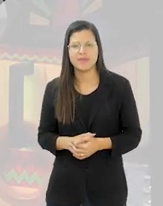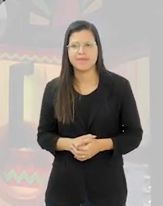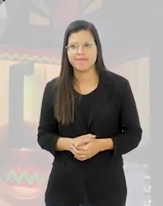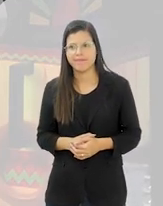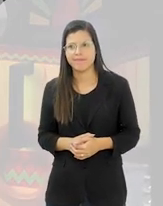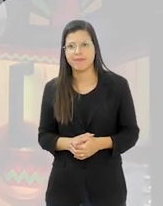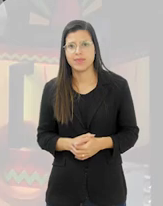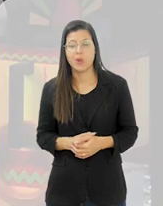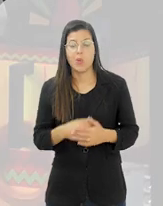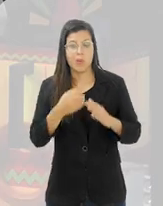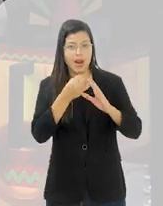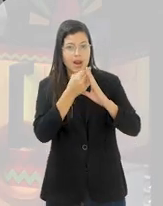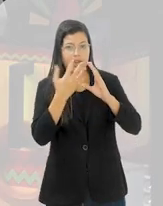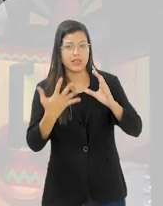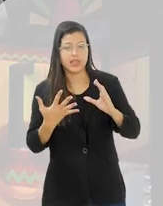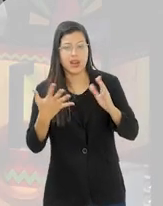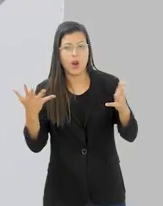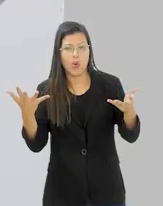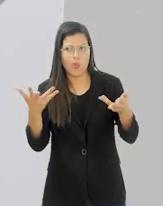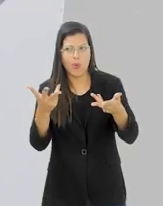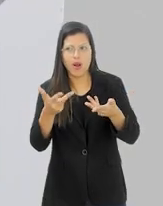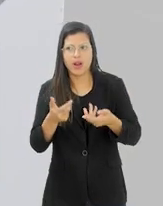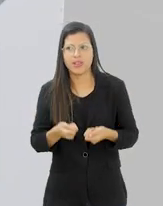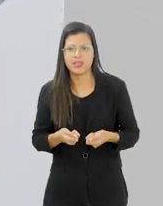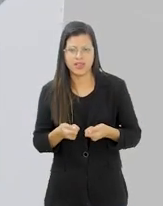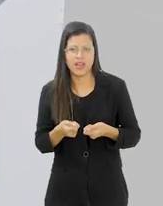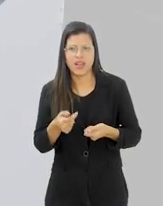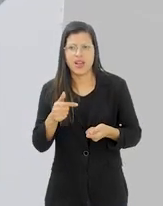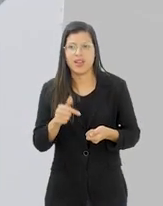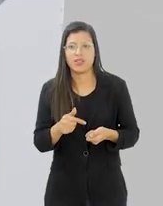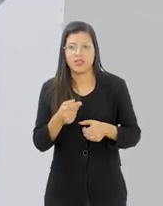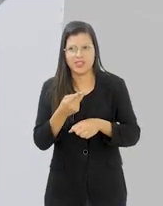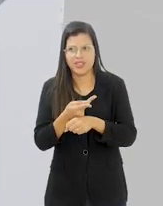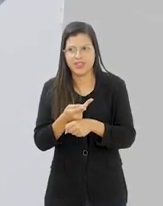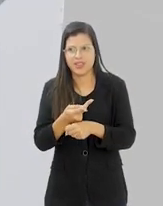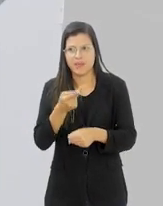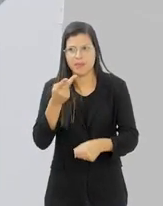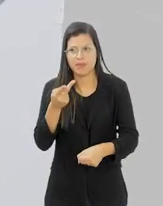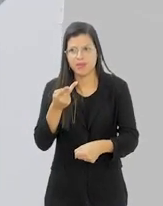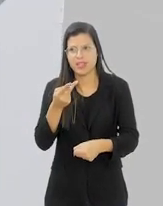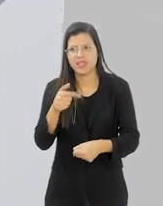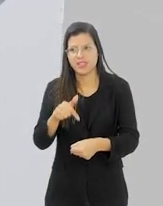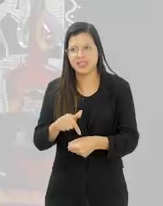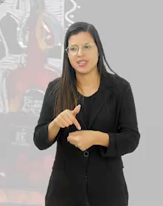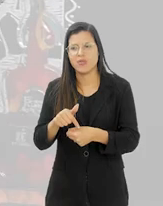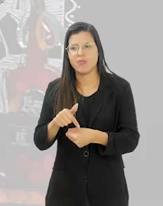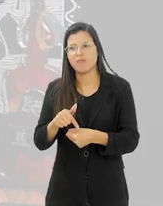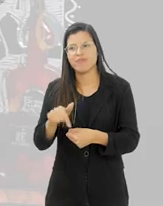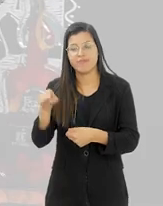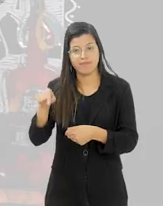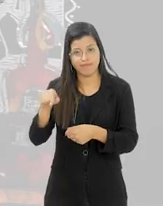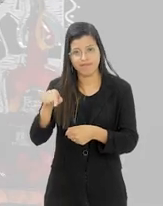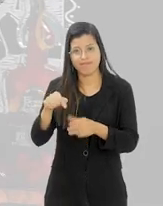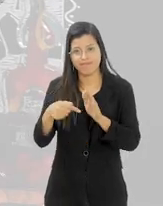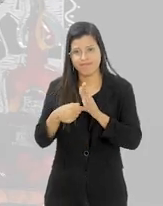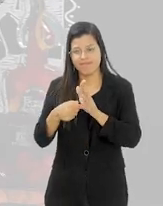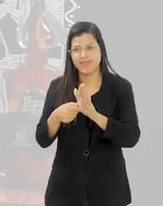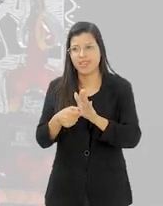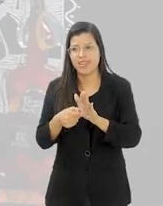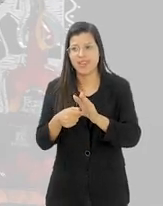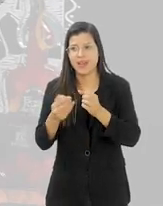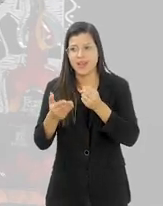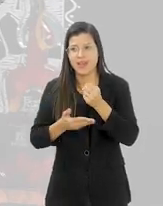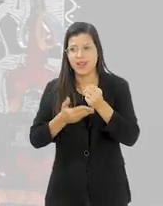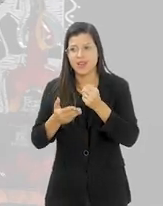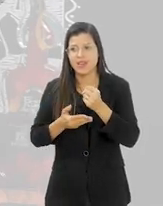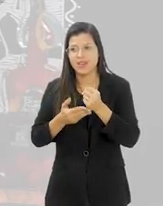Tá ali. Uma das características é a qualidade plástica da premiação, né? Você vê, esse aqui foi baseado